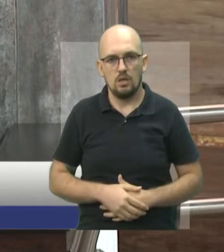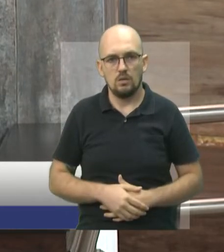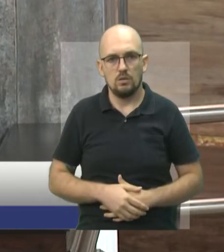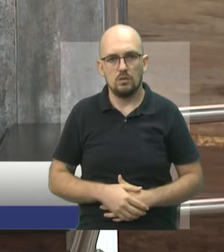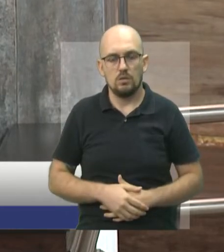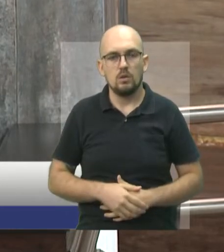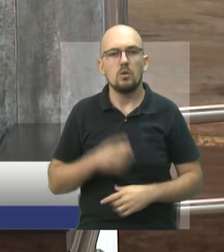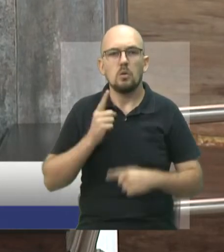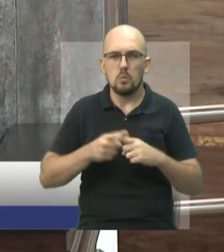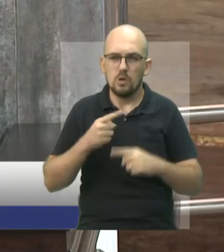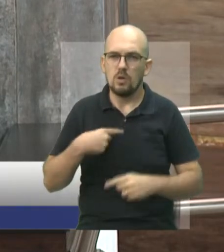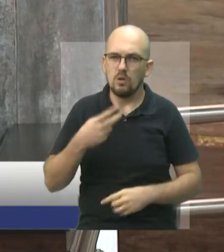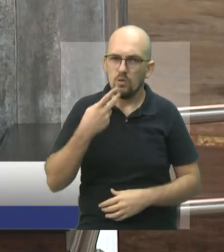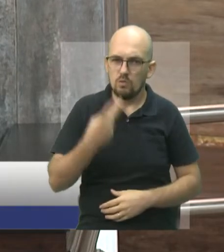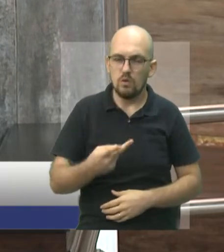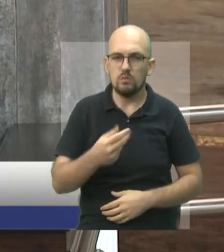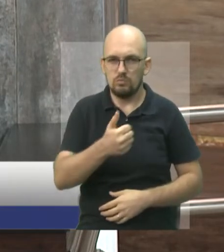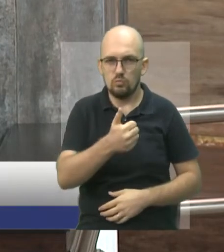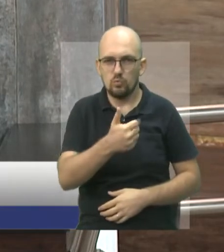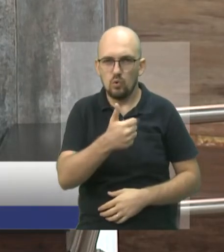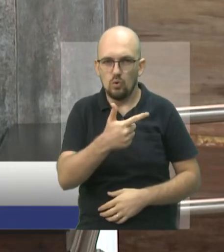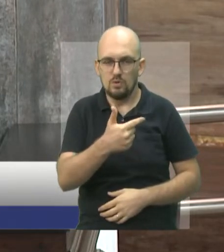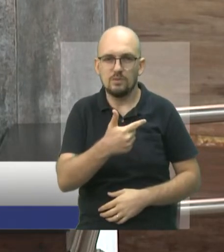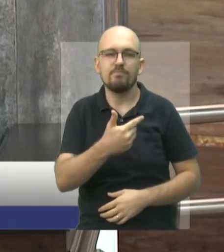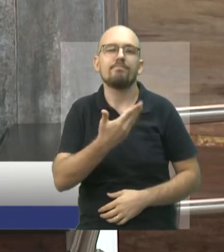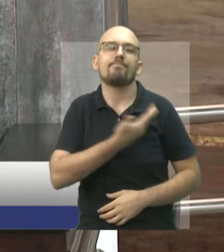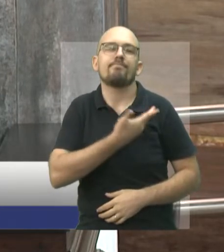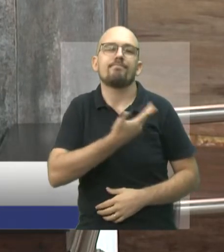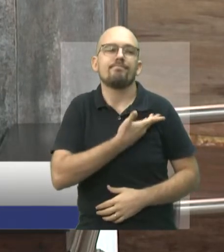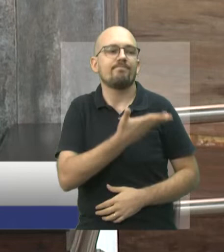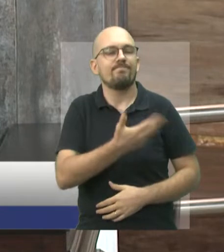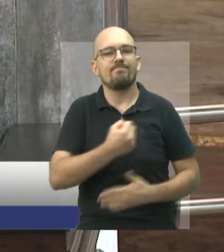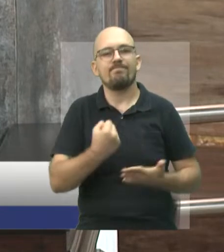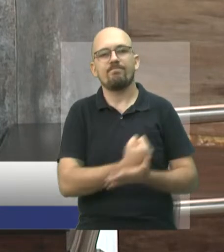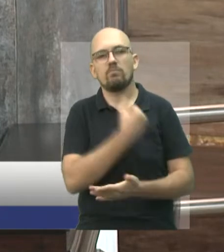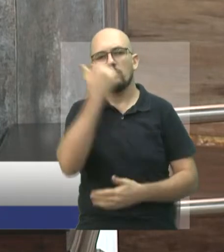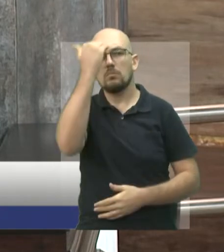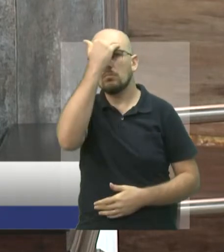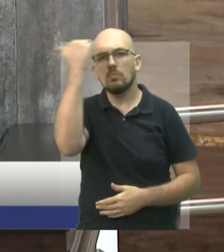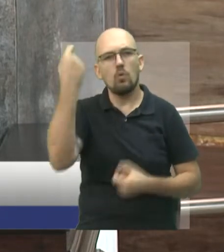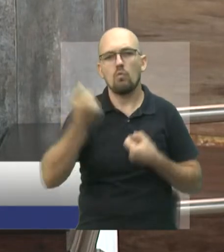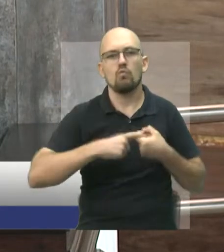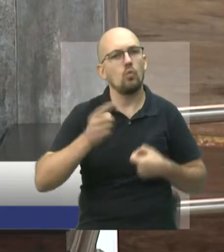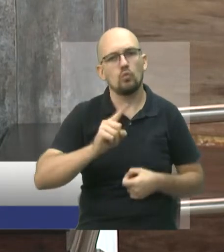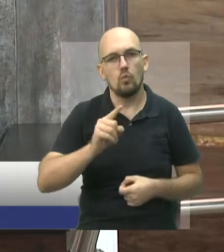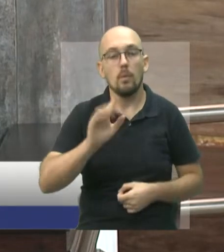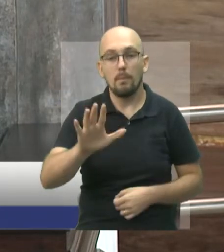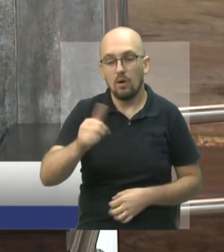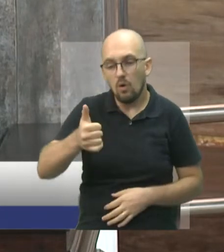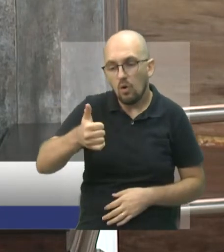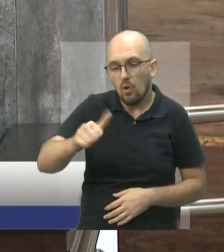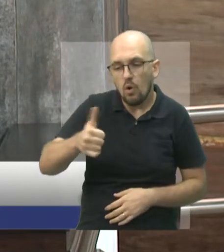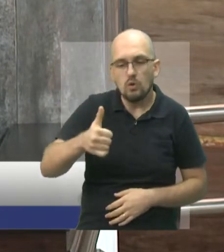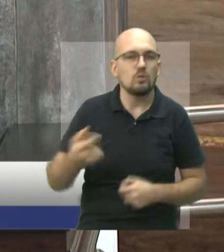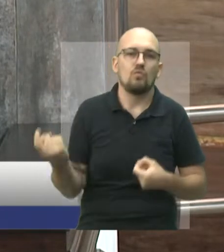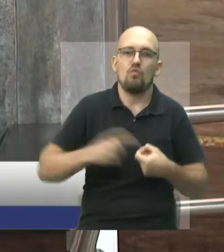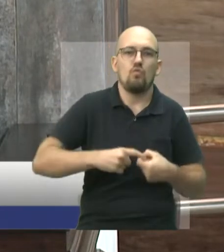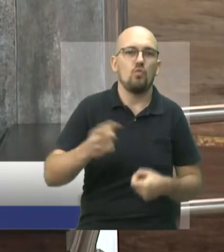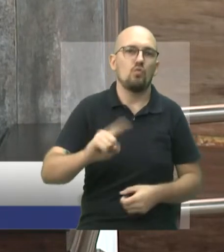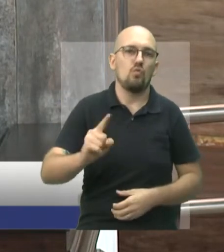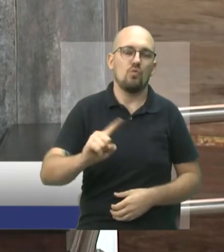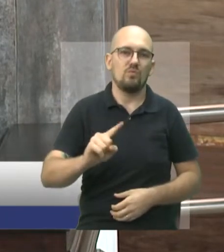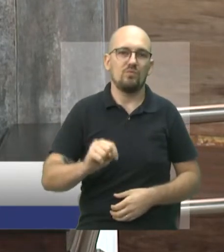Eu falo 12, até o meu amigo João Pacheco não voltou, mas 11 vereadores não voltaram, vamos dizer